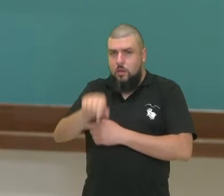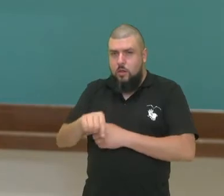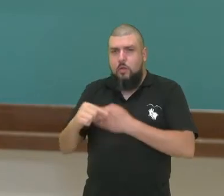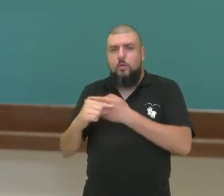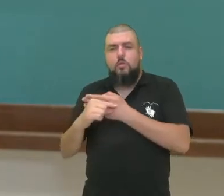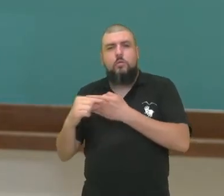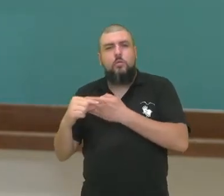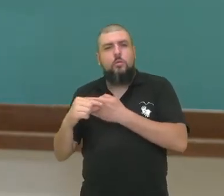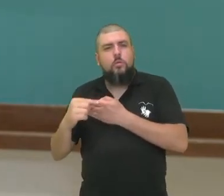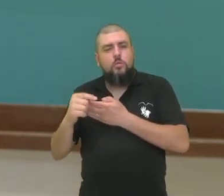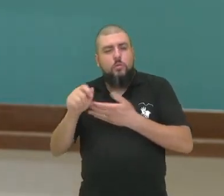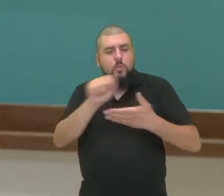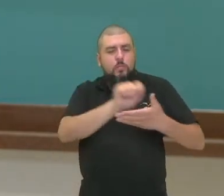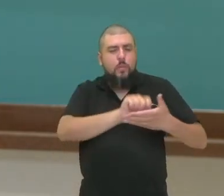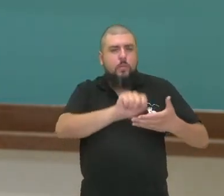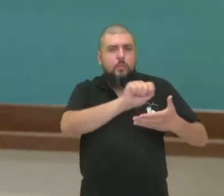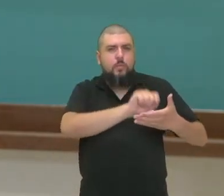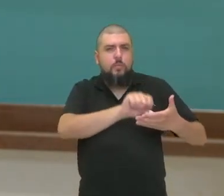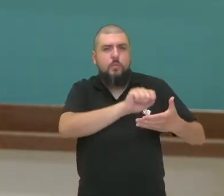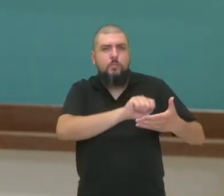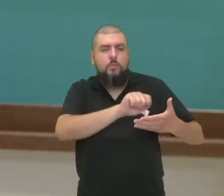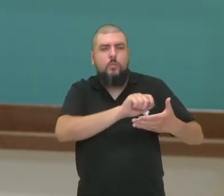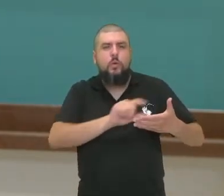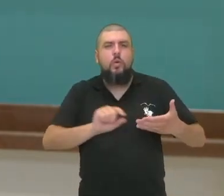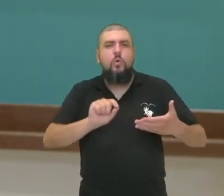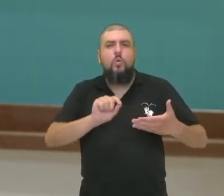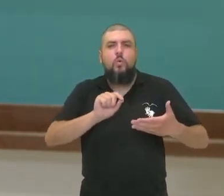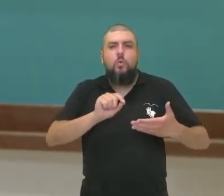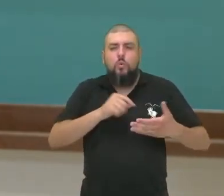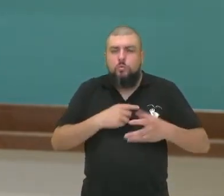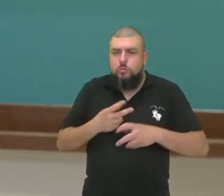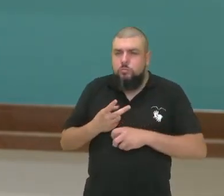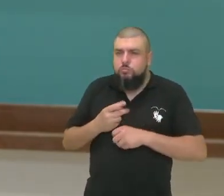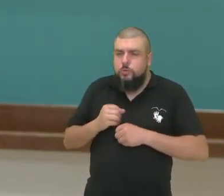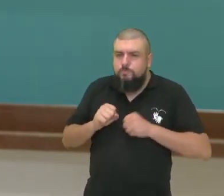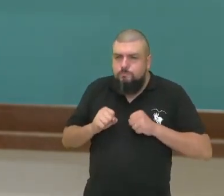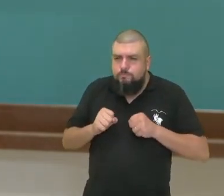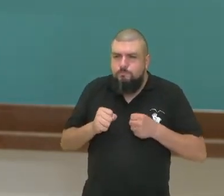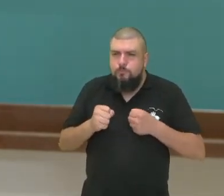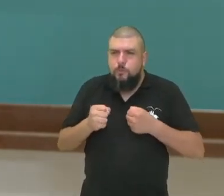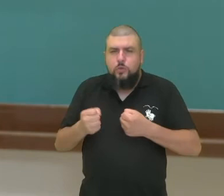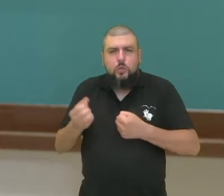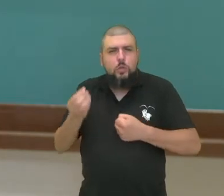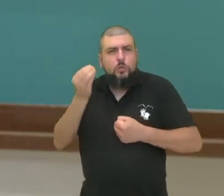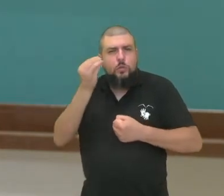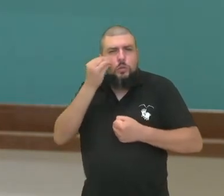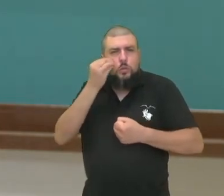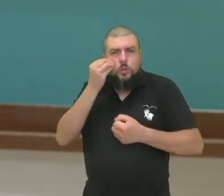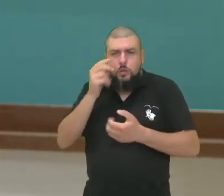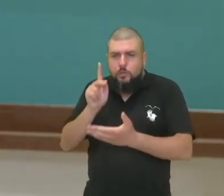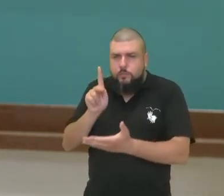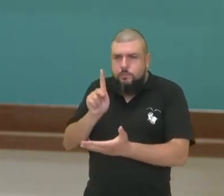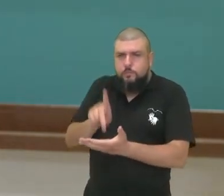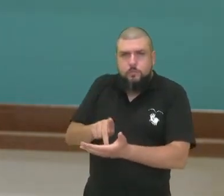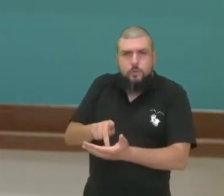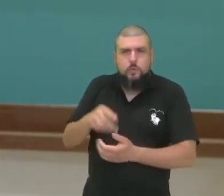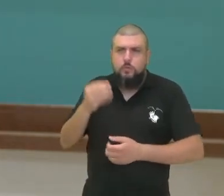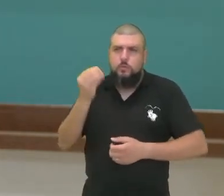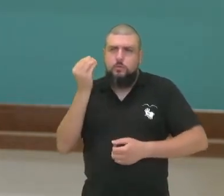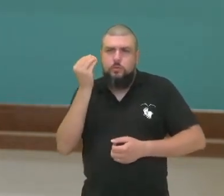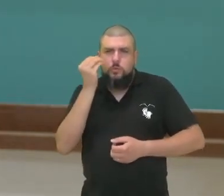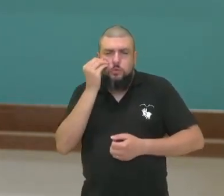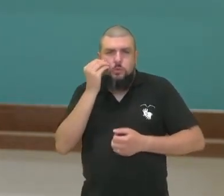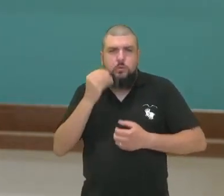no processo da busca pela verdade. A verdade está nas próprias coisas, na experiência sensível que